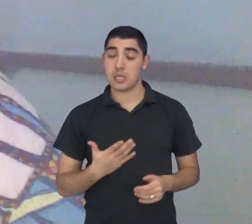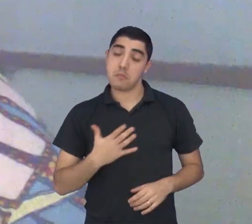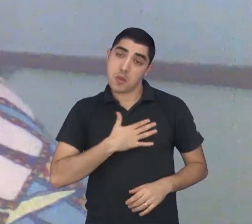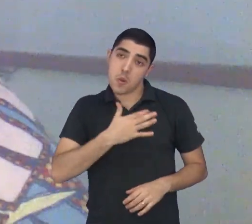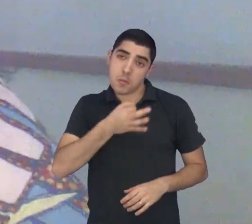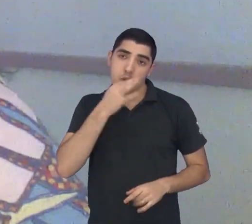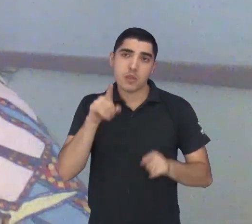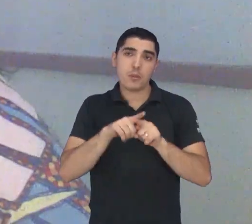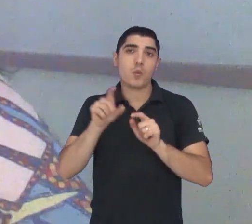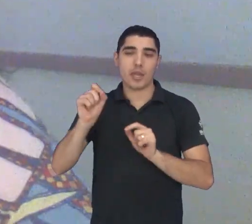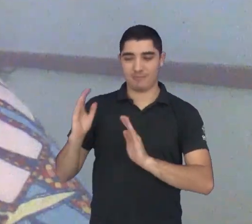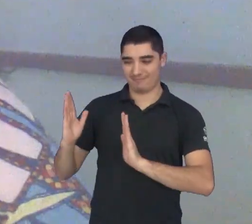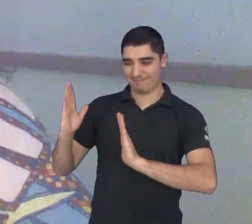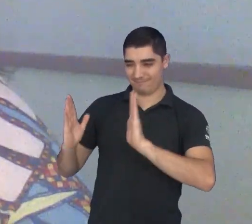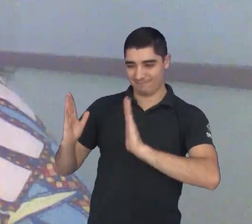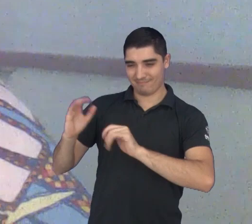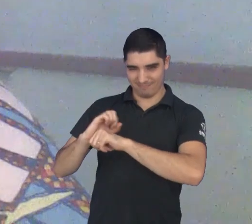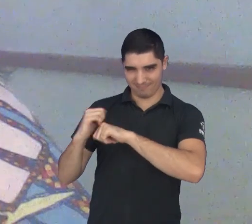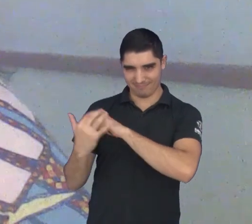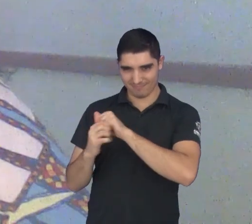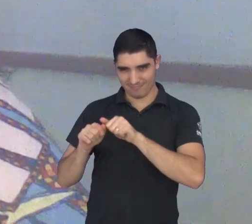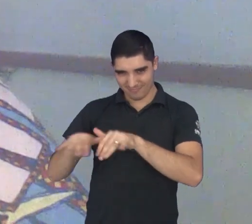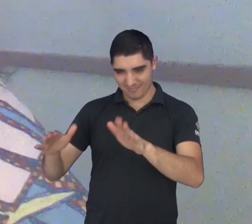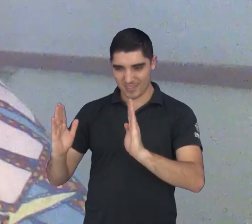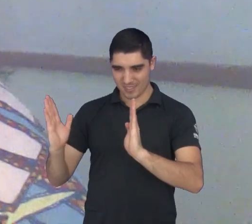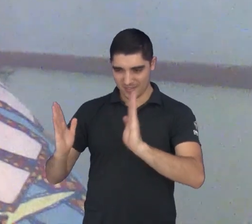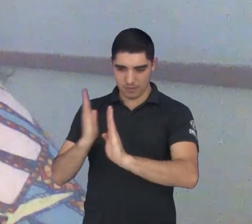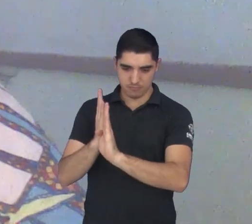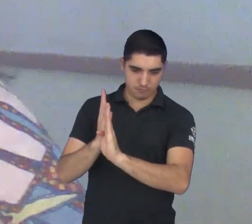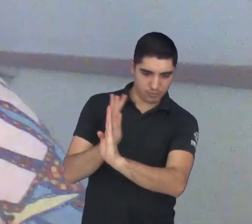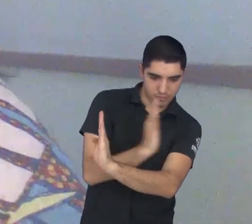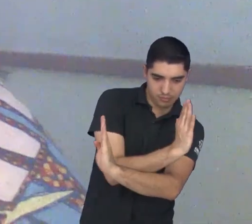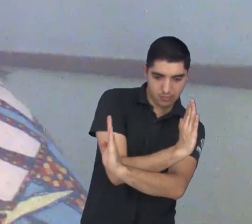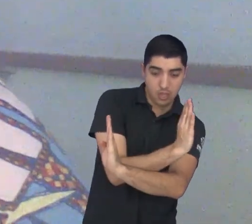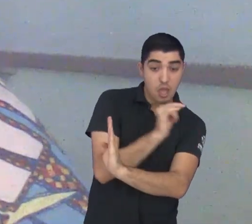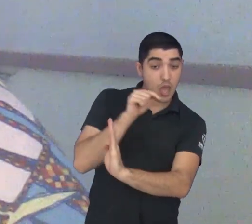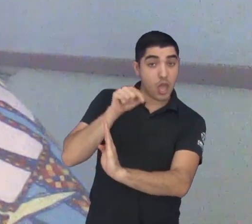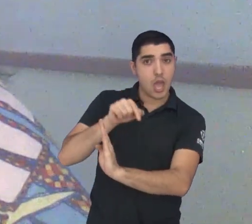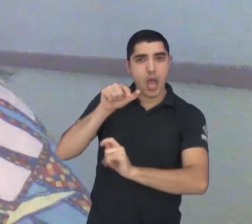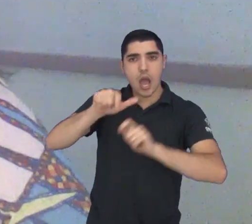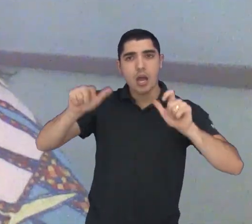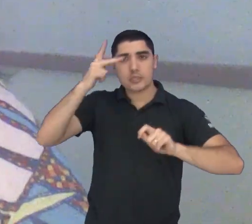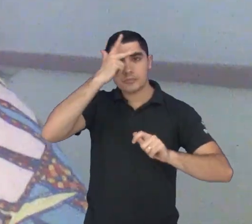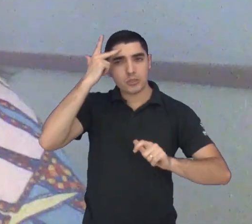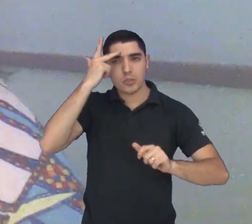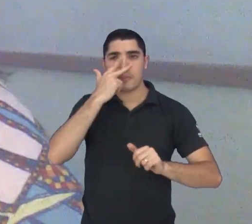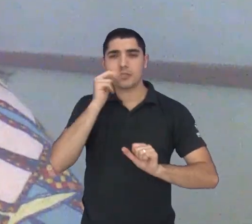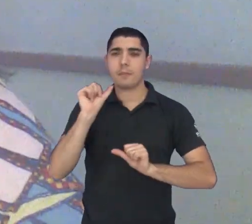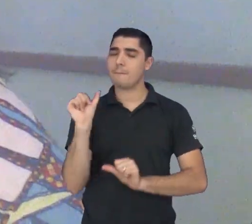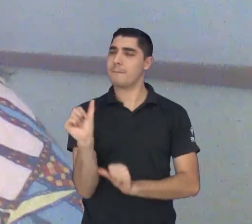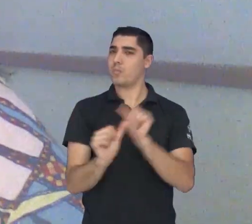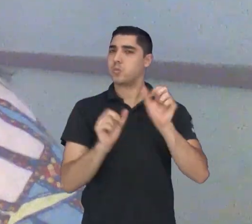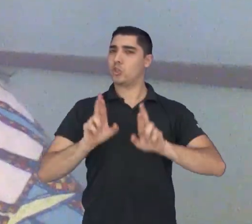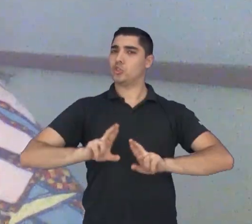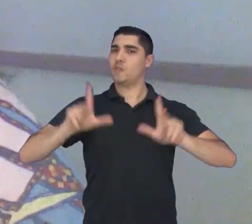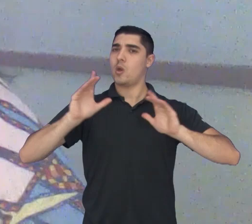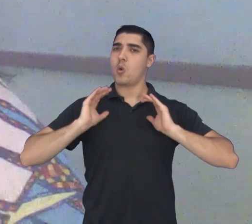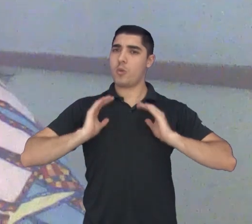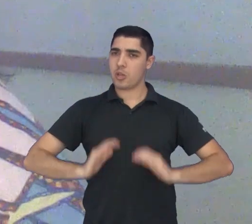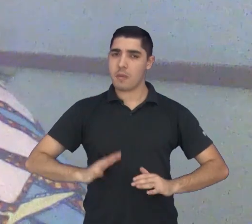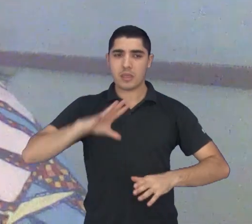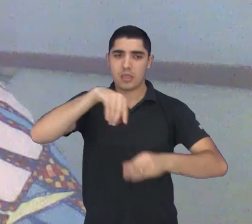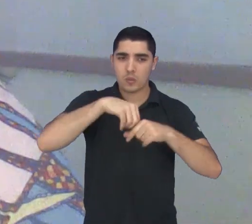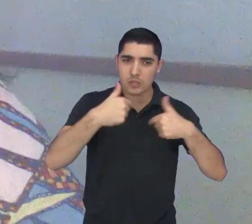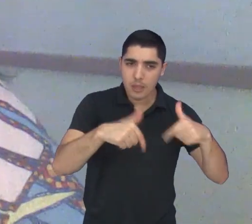da pandemia, nós verificamos um comportamento diferenciado no que diz respeito ao trabalho, ao dia a dia das pessoas, né?